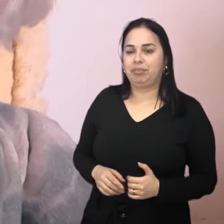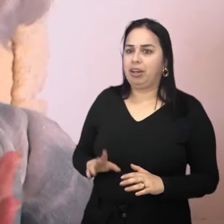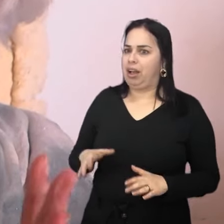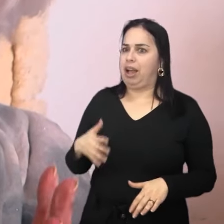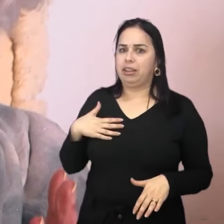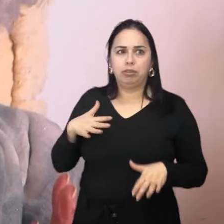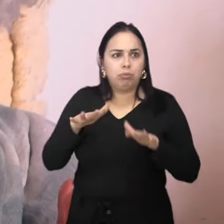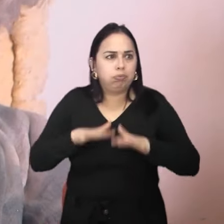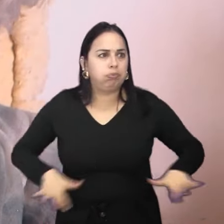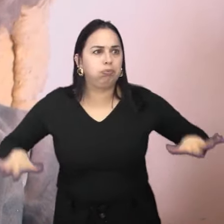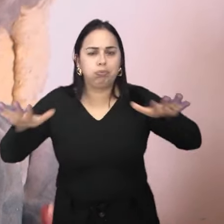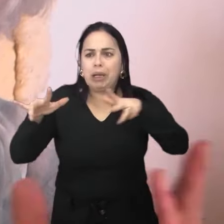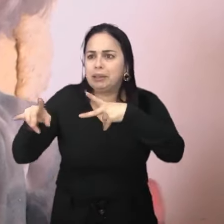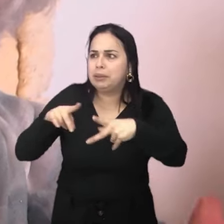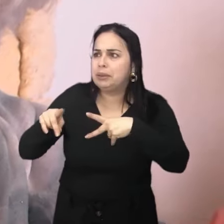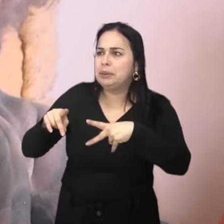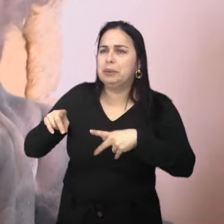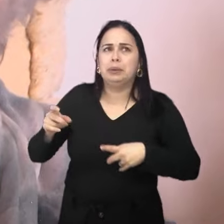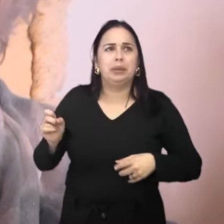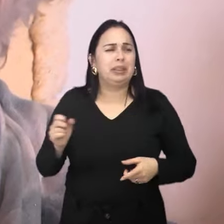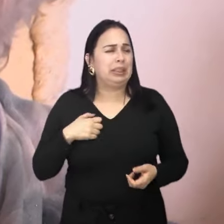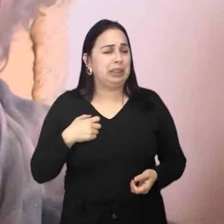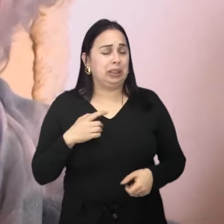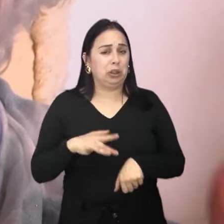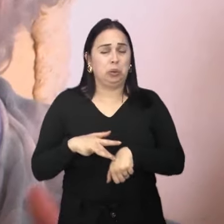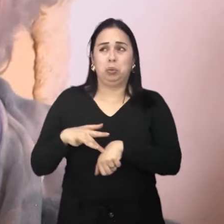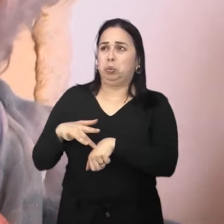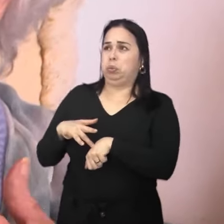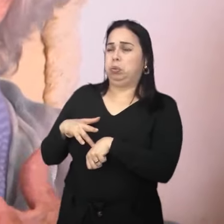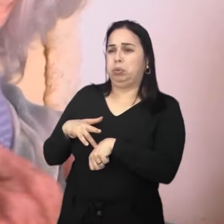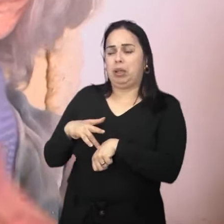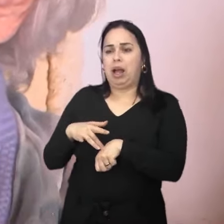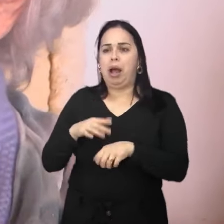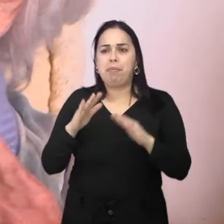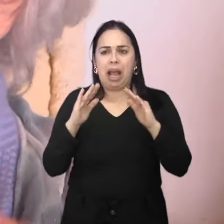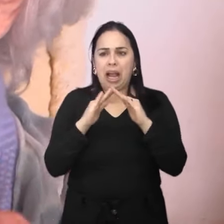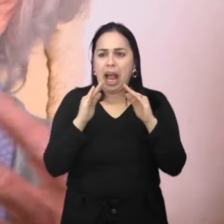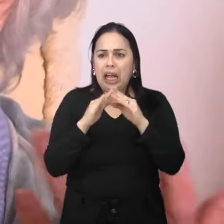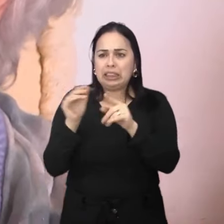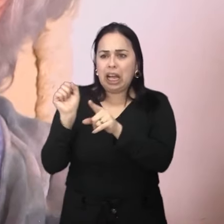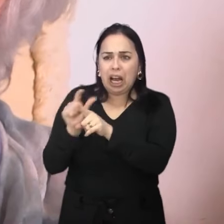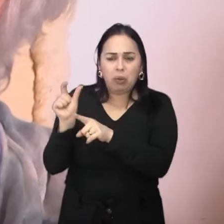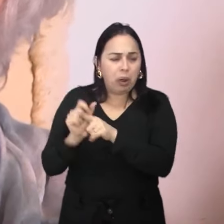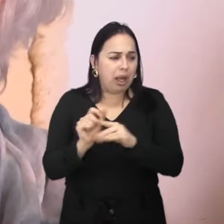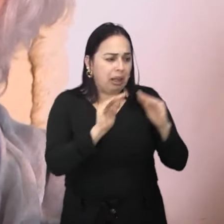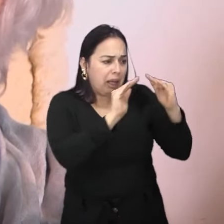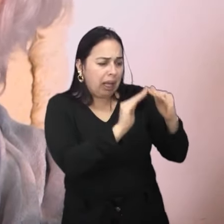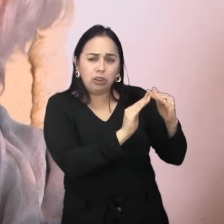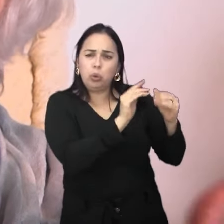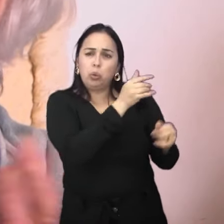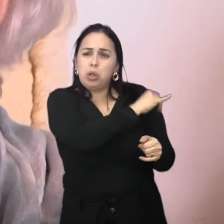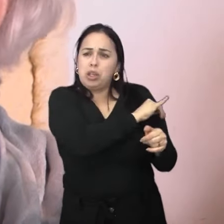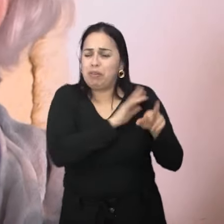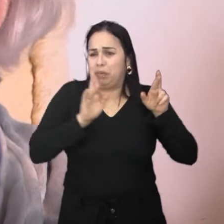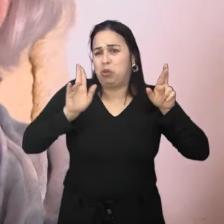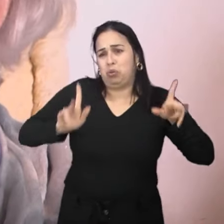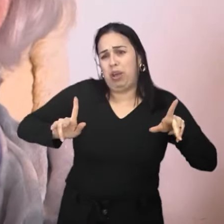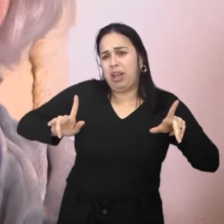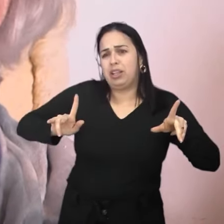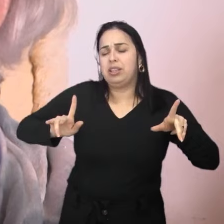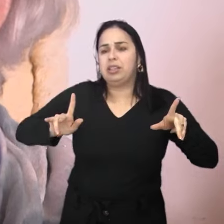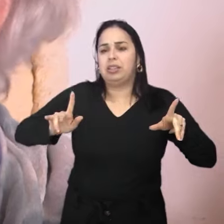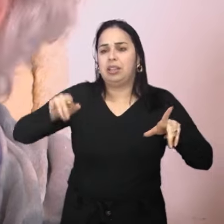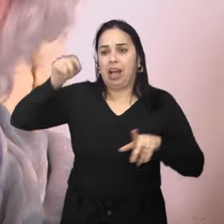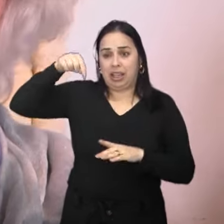Eu estranhei tudo em São José, né? Até a casa onde minha mãe alugou, que era completamente diferente da minha casa no Rio de Janeiro,